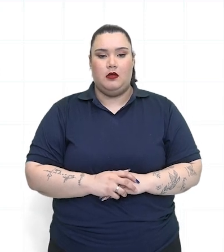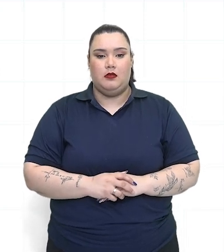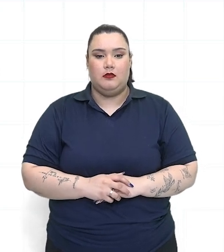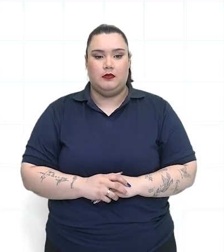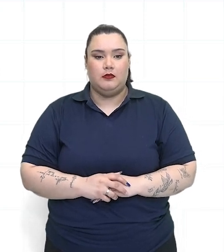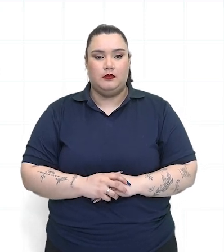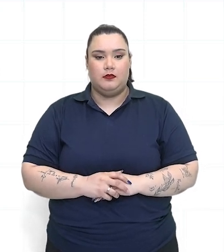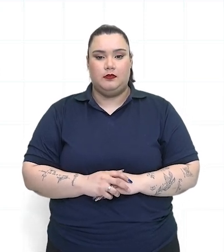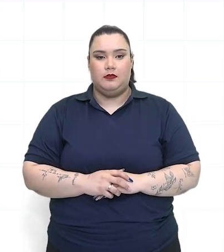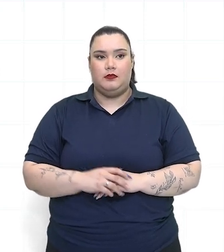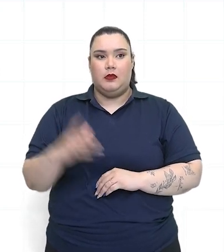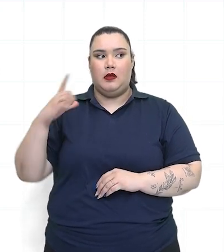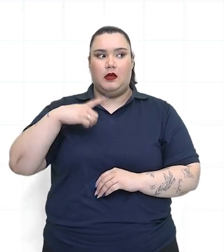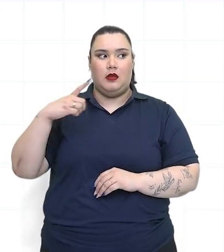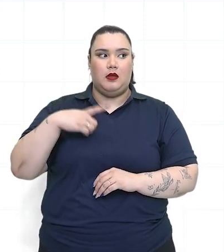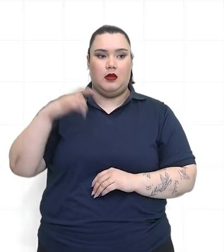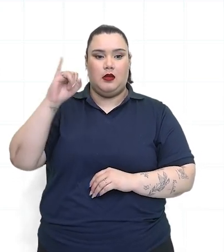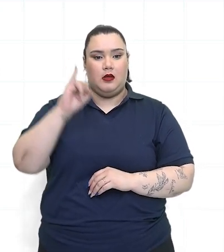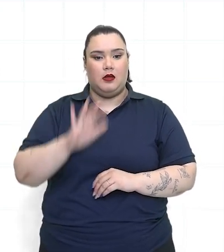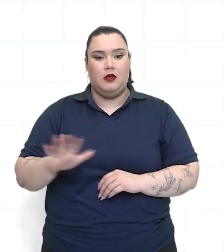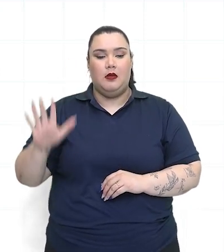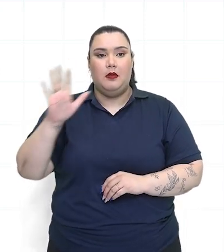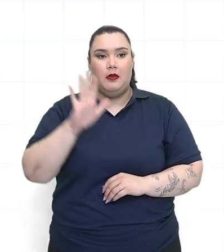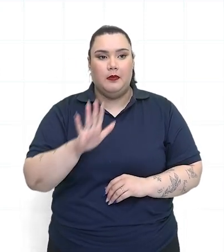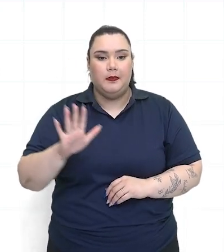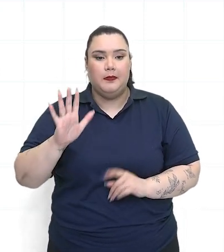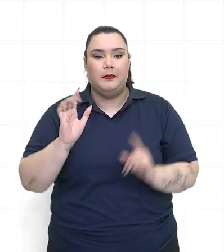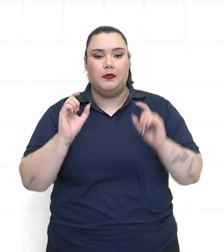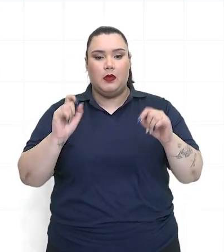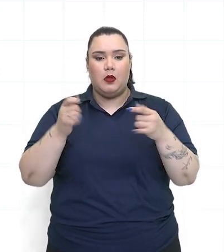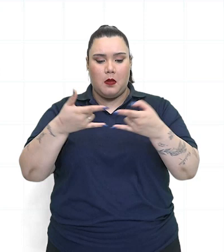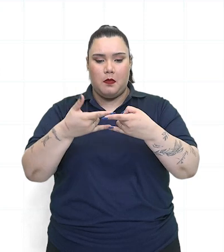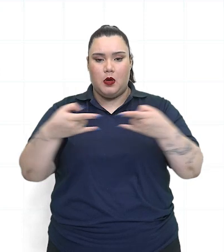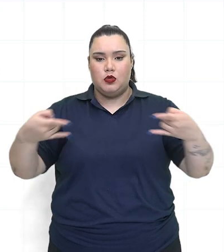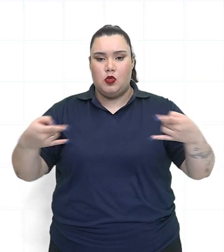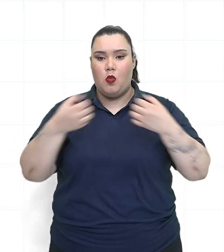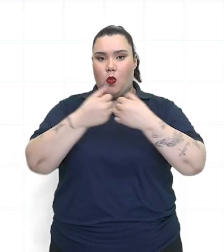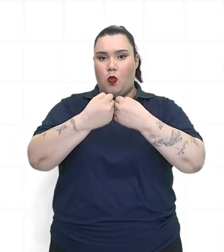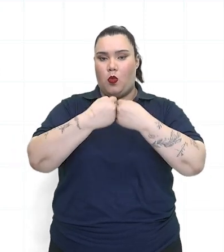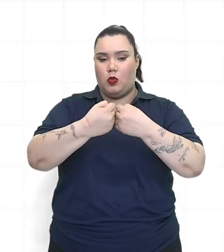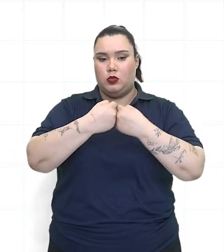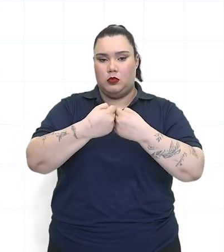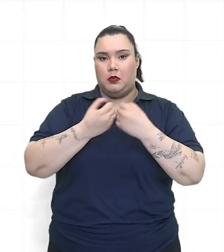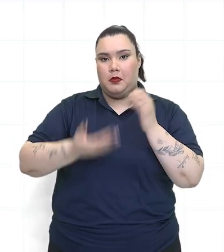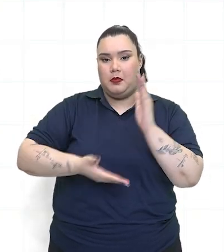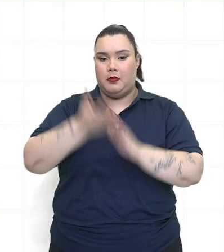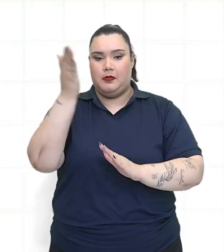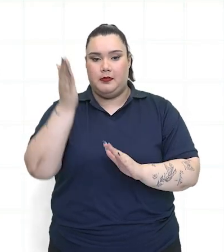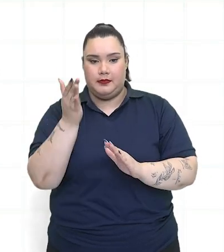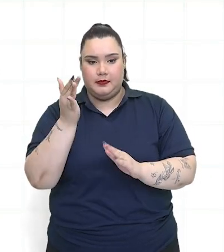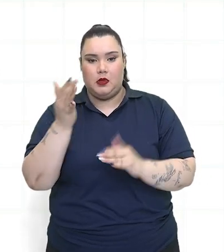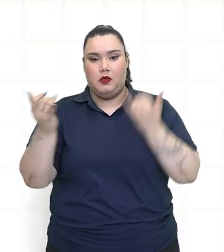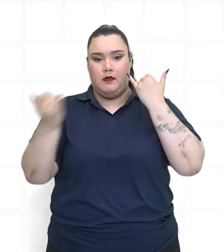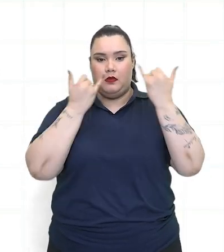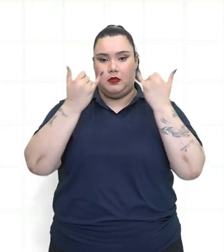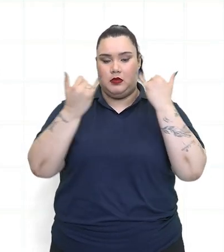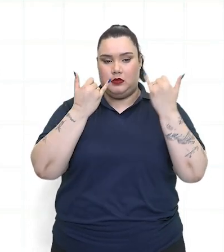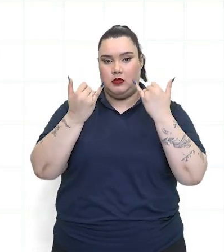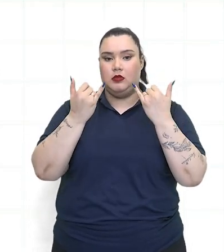eu tenho a imagem de um bilhete de passagem. Está escrito passagem de ônibus,